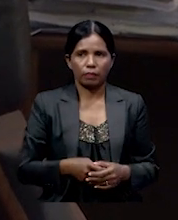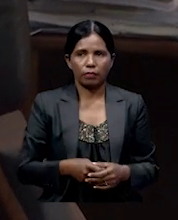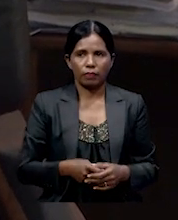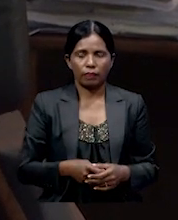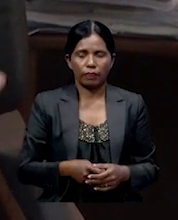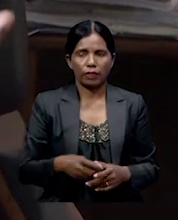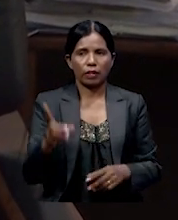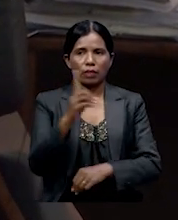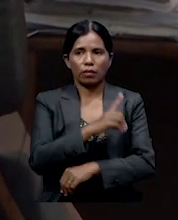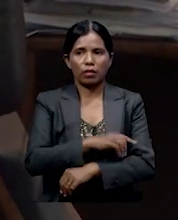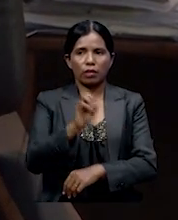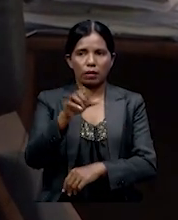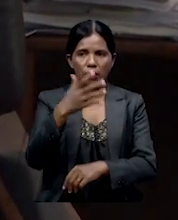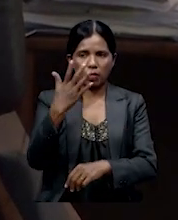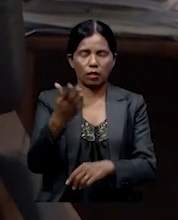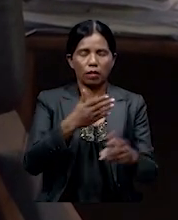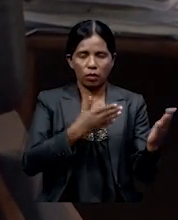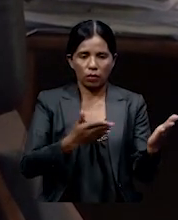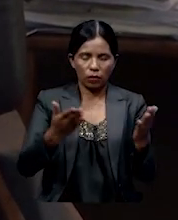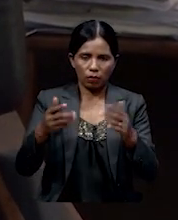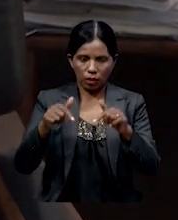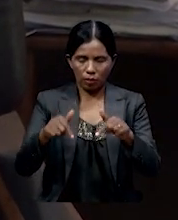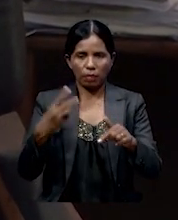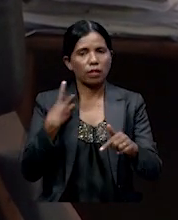15 dias, né? Mas nesse dor mais nem bicho hein hein lá.